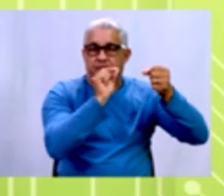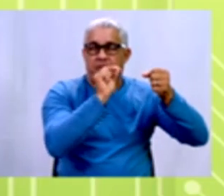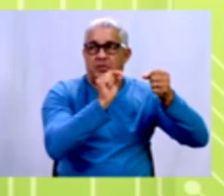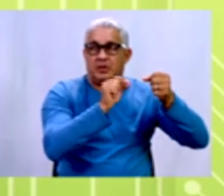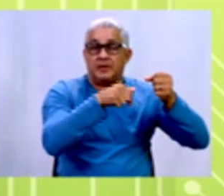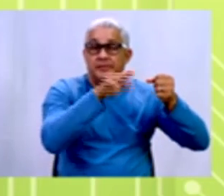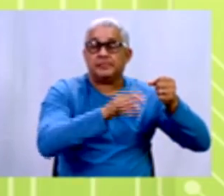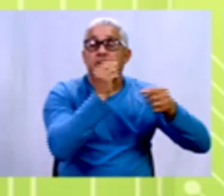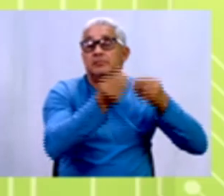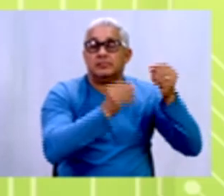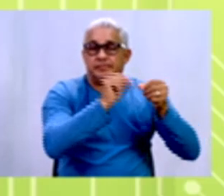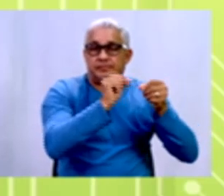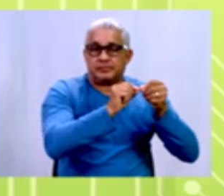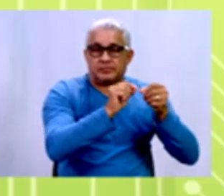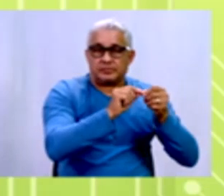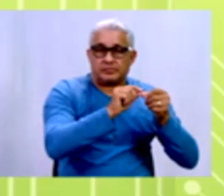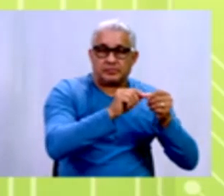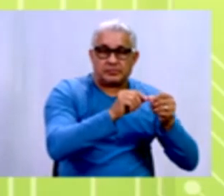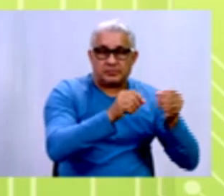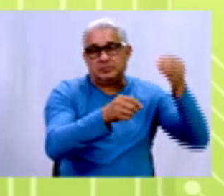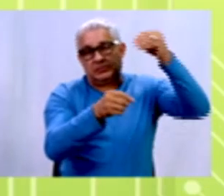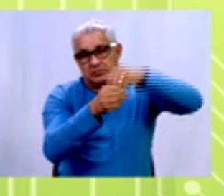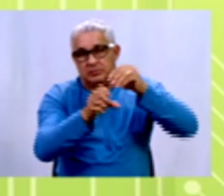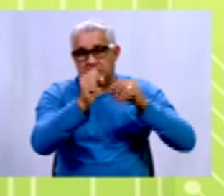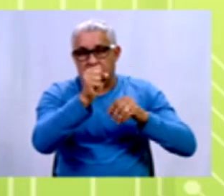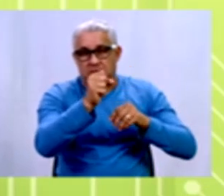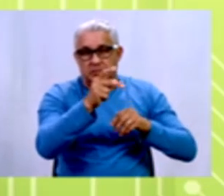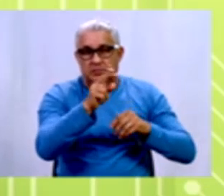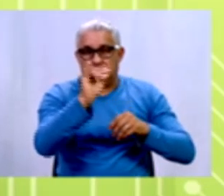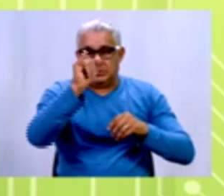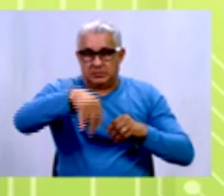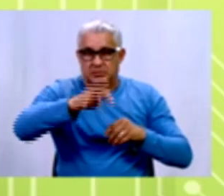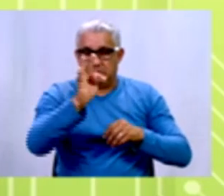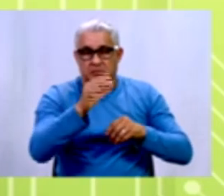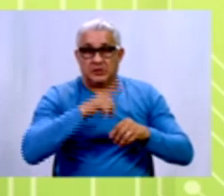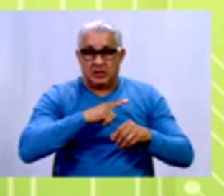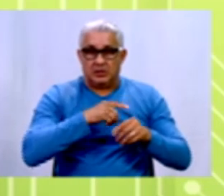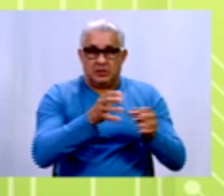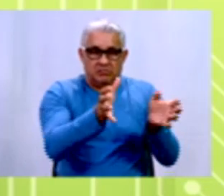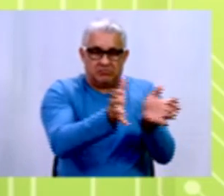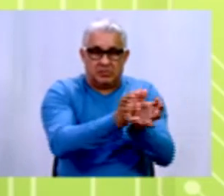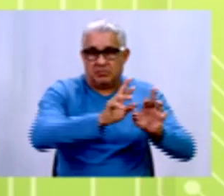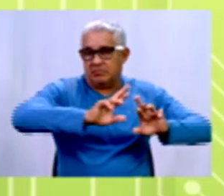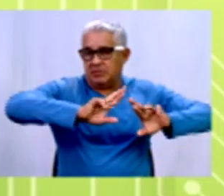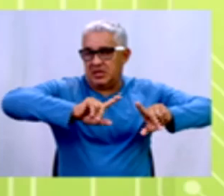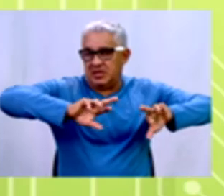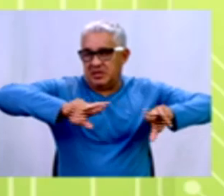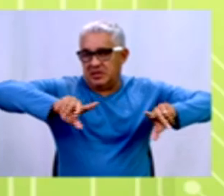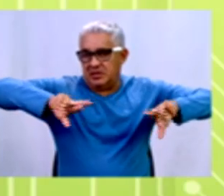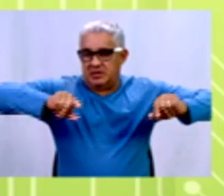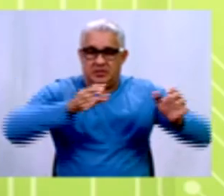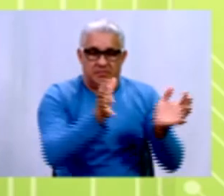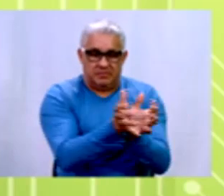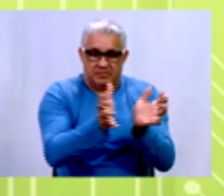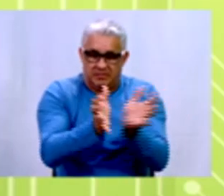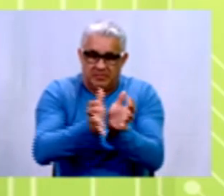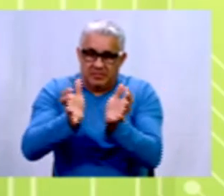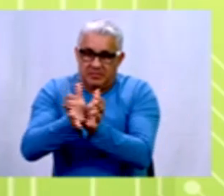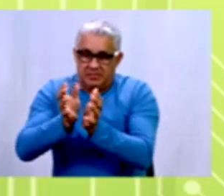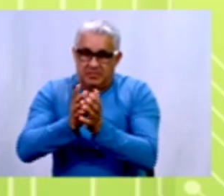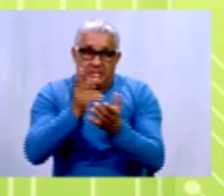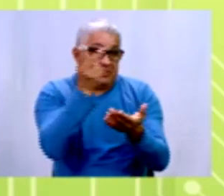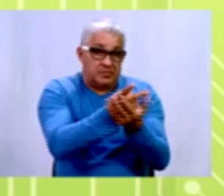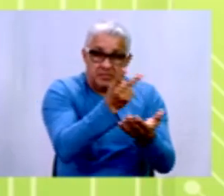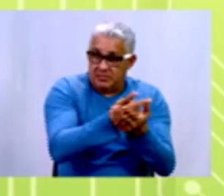vai ter que ser feito, e entra no Sprint. Então, eu posso ter vários times, então, trabalhando no mesmo